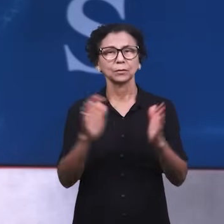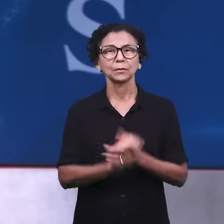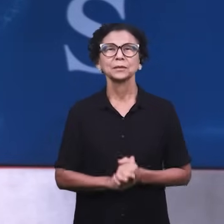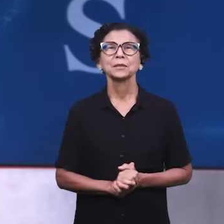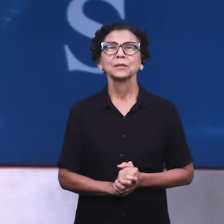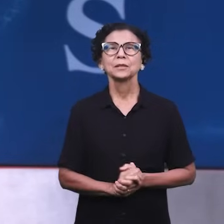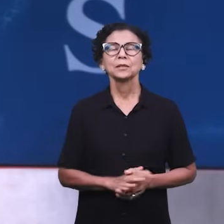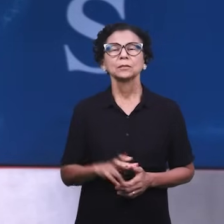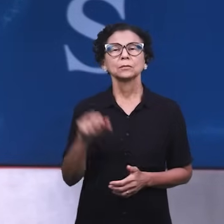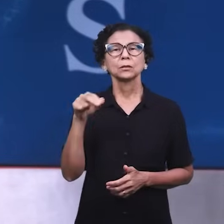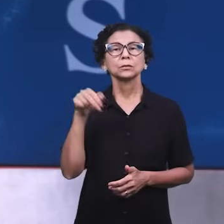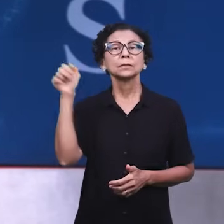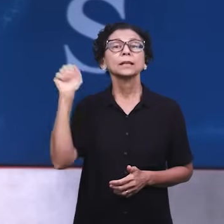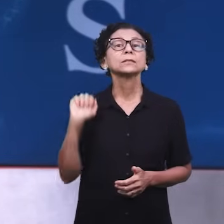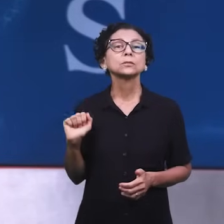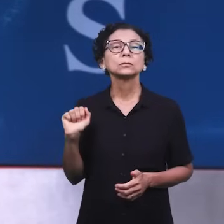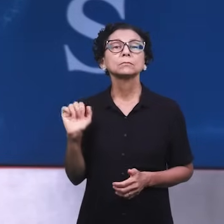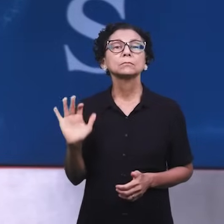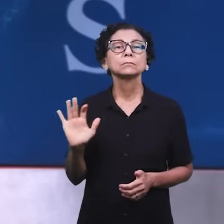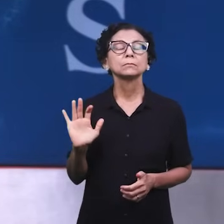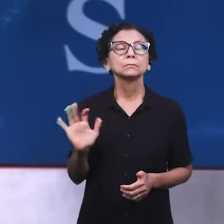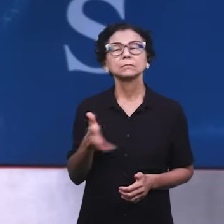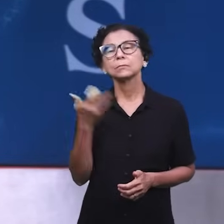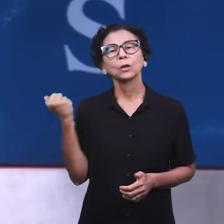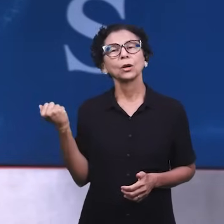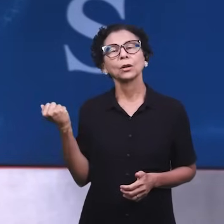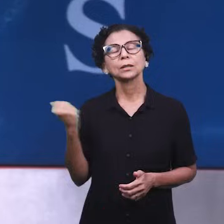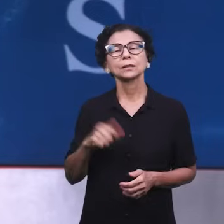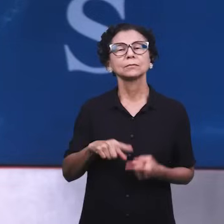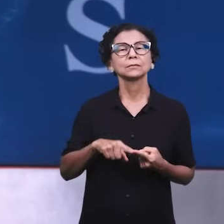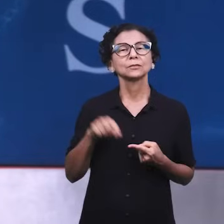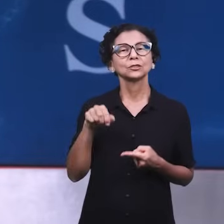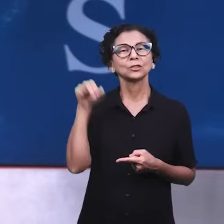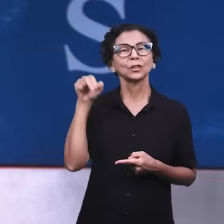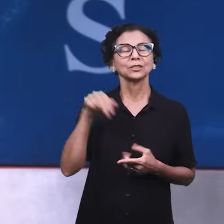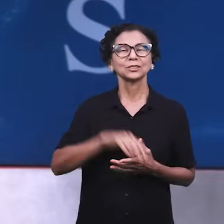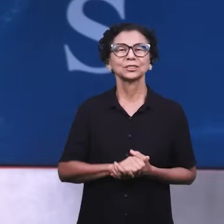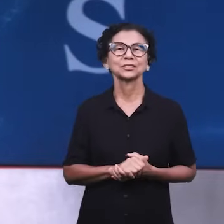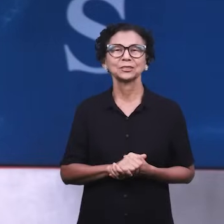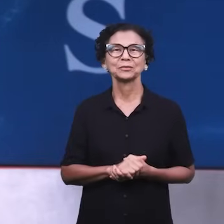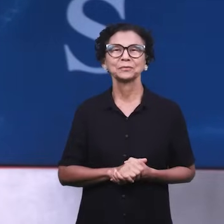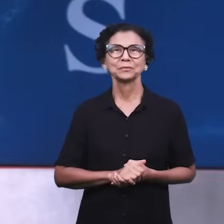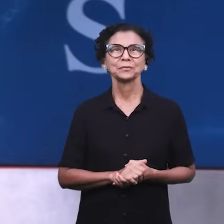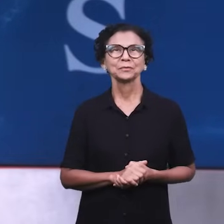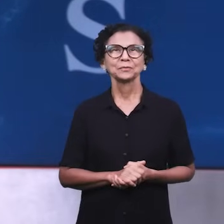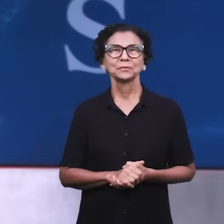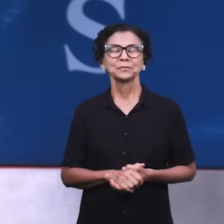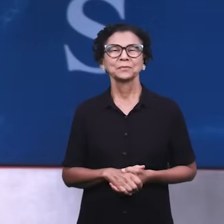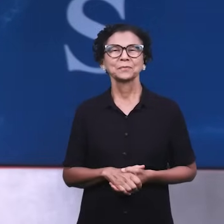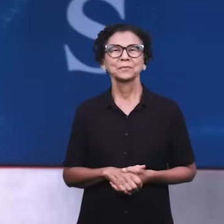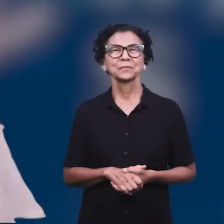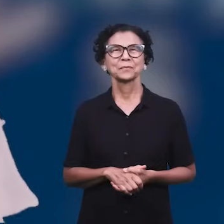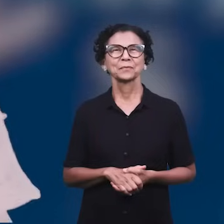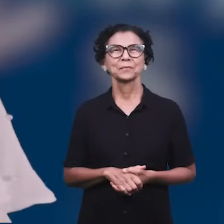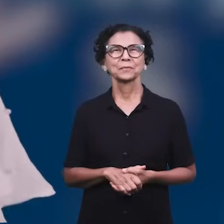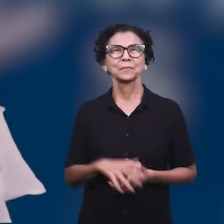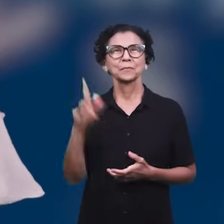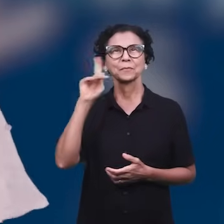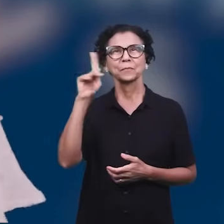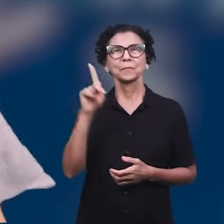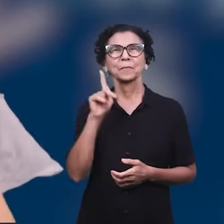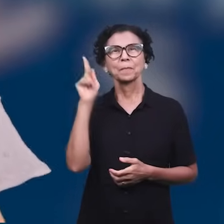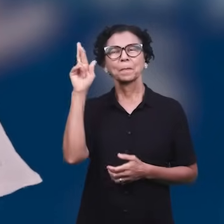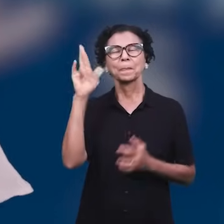atenção, hein? Para o Norte e Nordeste. Vamos para onde agora? Vamos para o Norte, a nossa irmã Deise tem informações aí do Norte. Pai do Senhor, minha irmã. Pai do